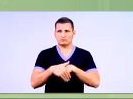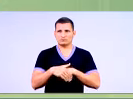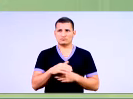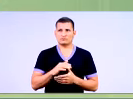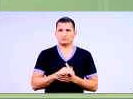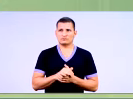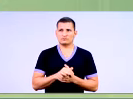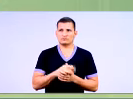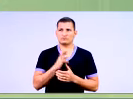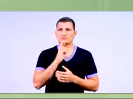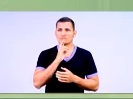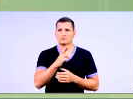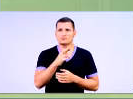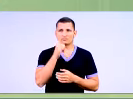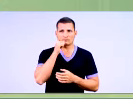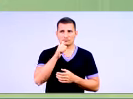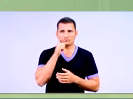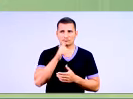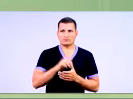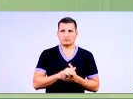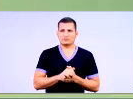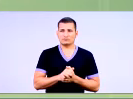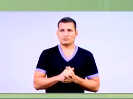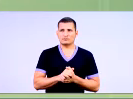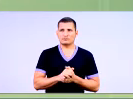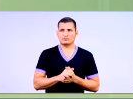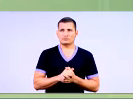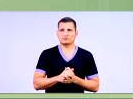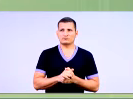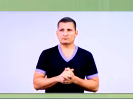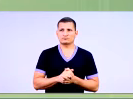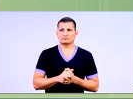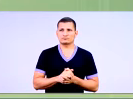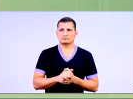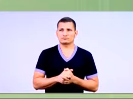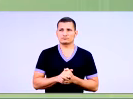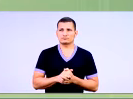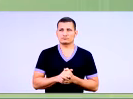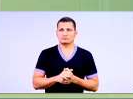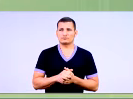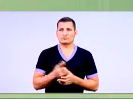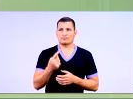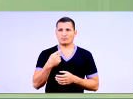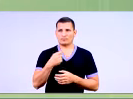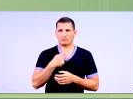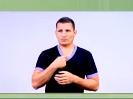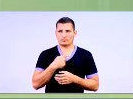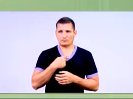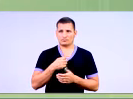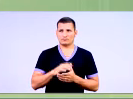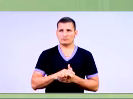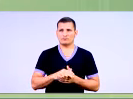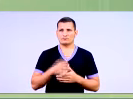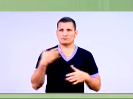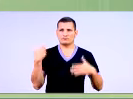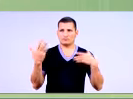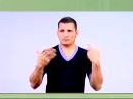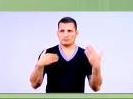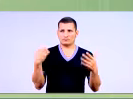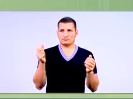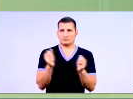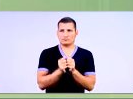de Denise. I'll go out with my husband. Opa, eu sairei com